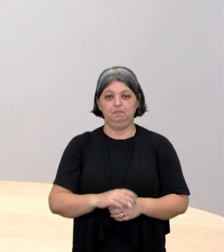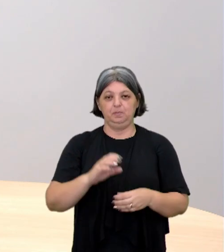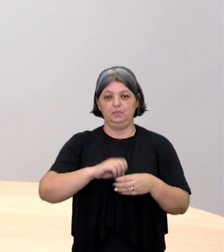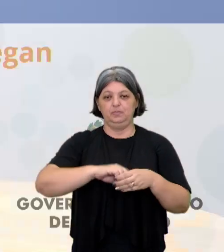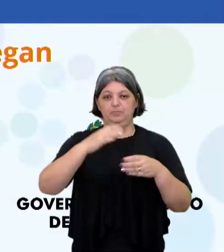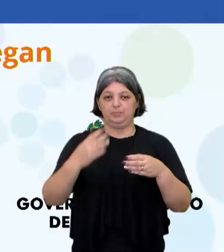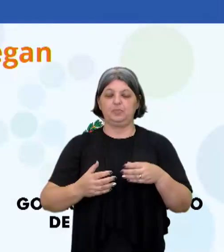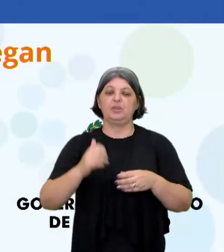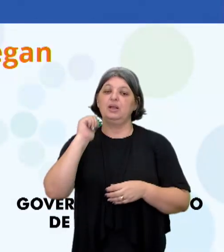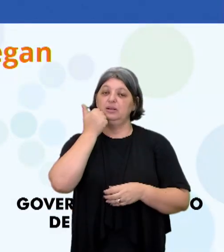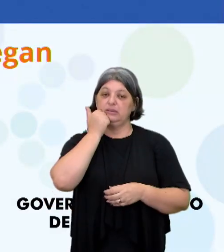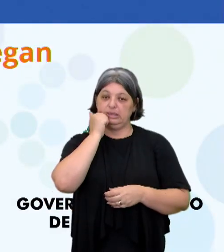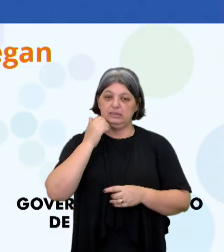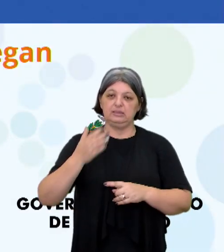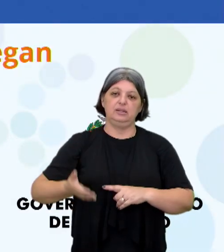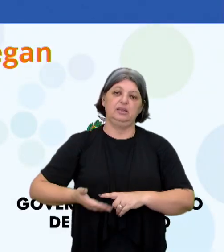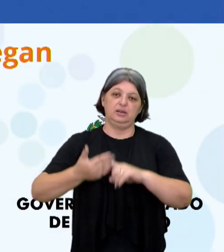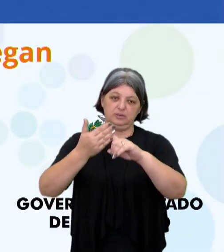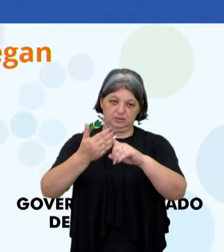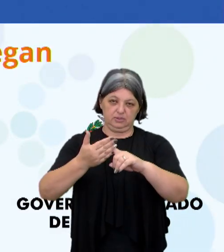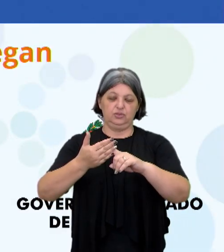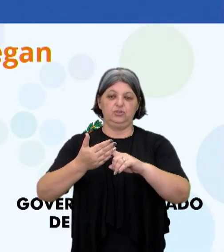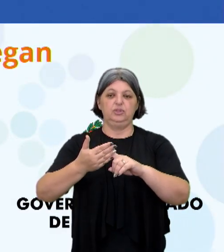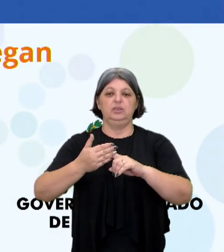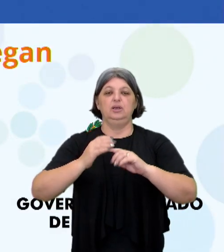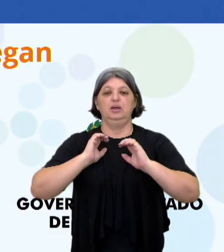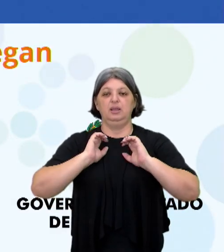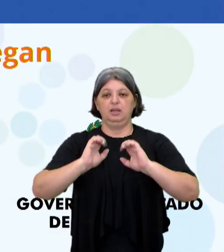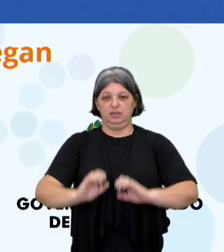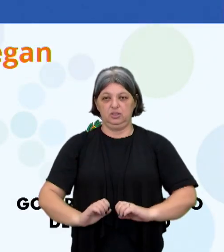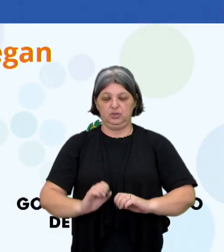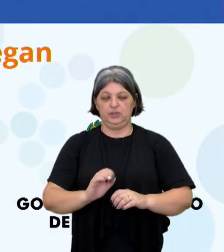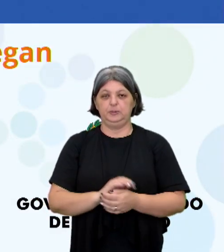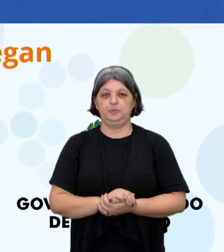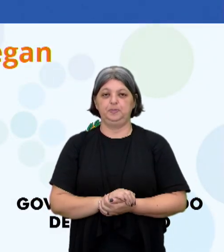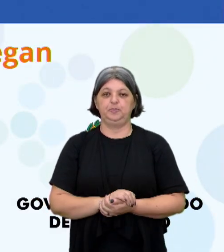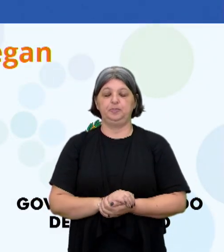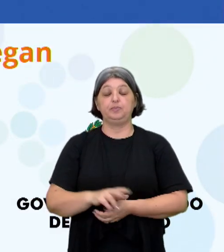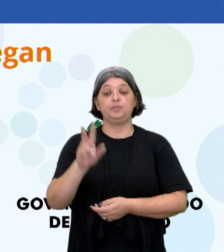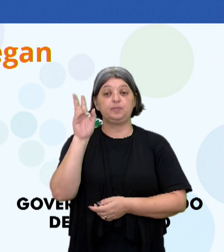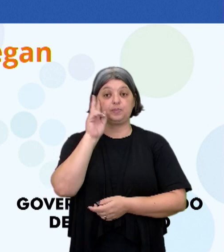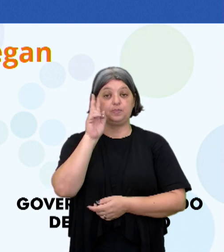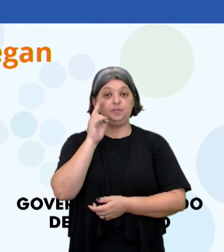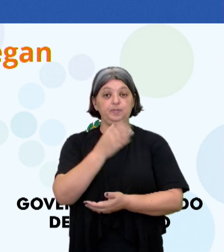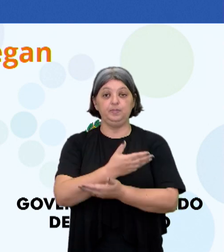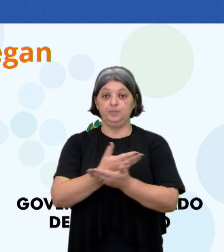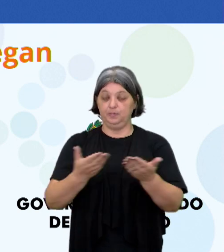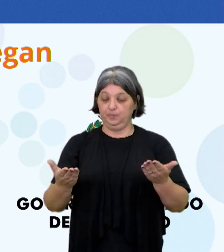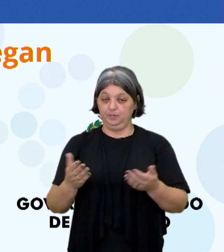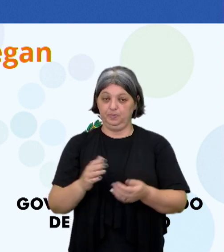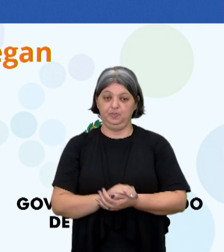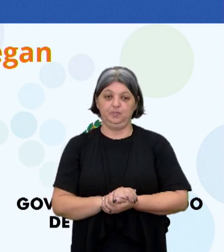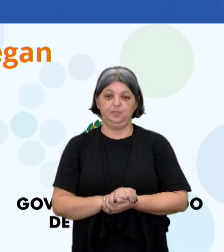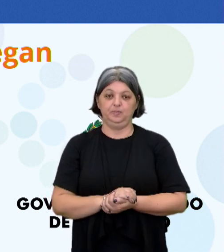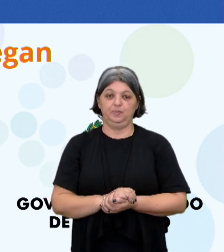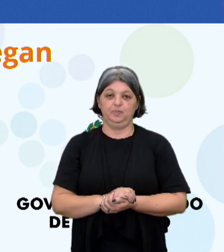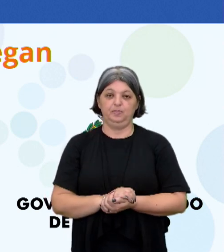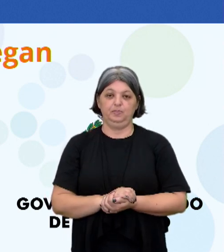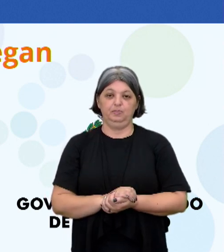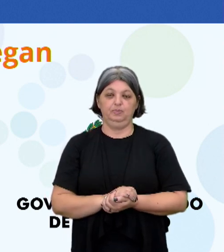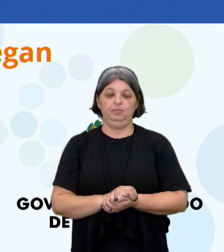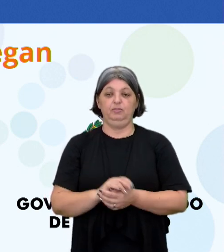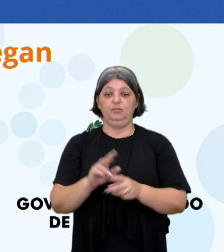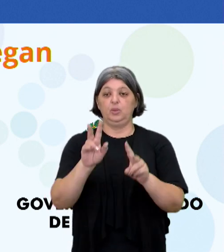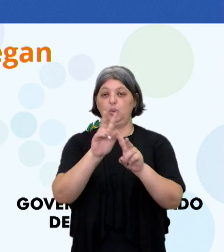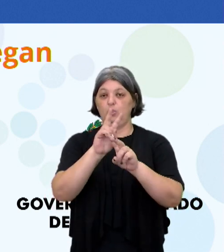ciência, tecnologia e ética. Eu quero lembrar a vocês que este componente